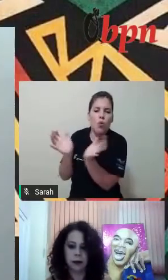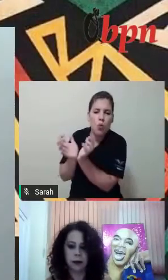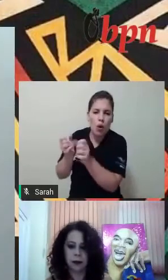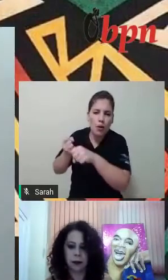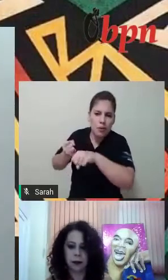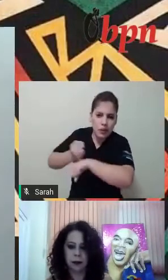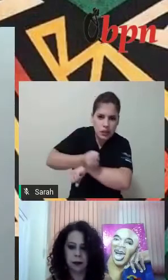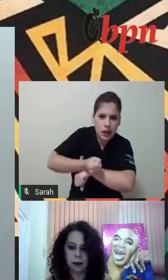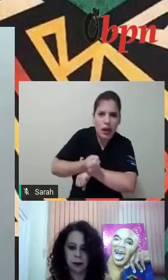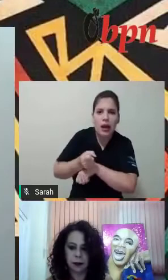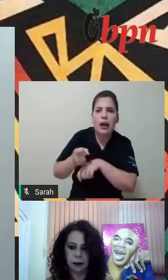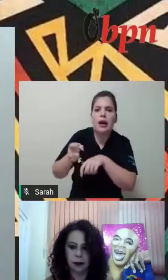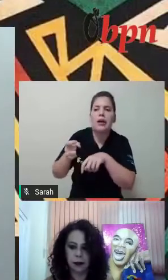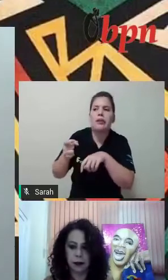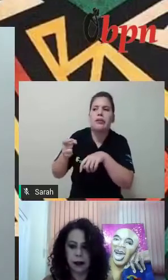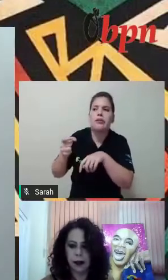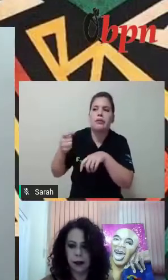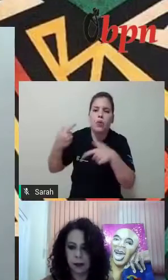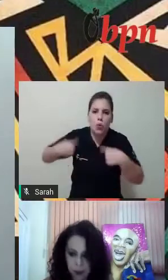mulheres